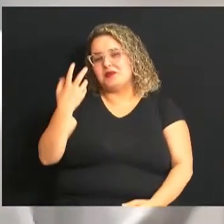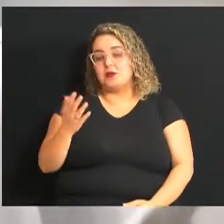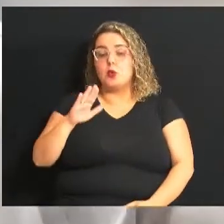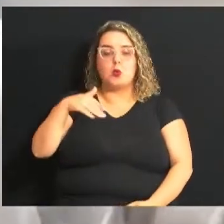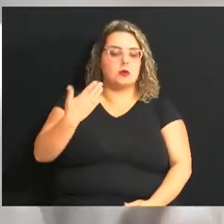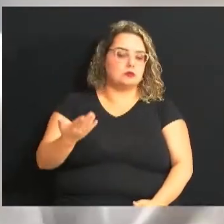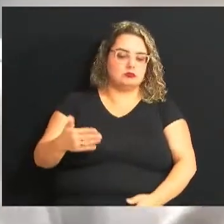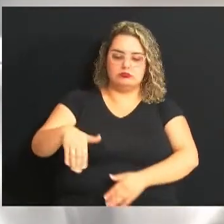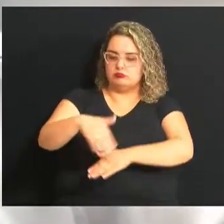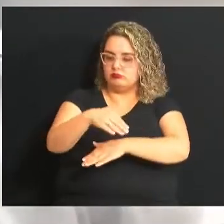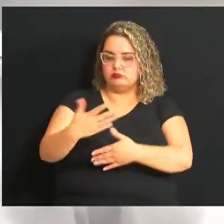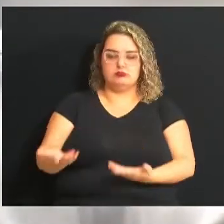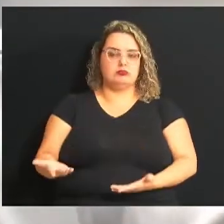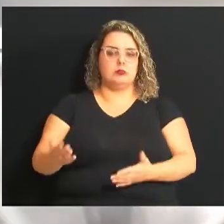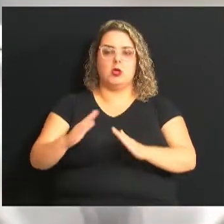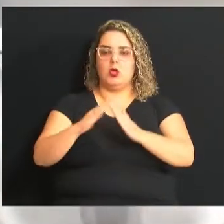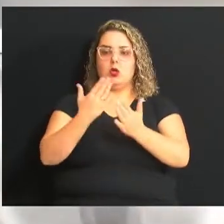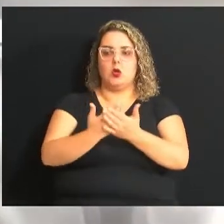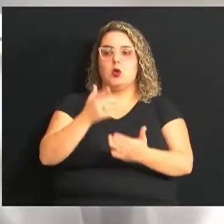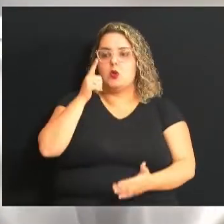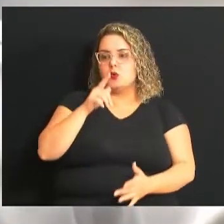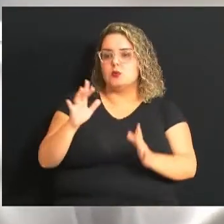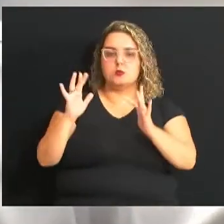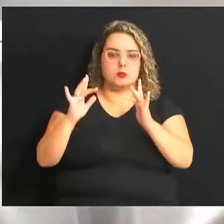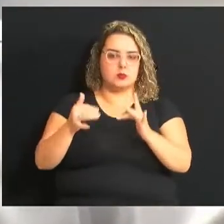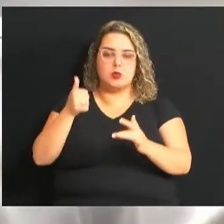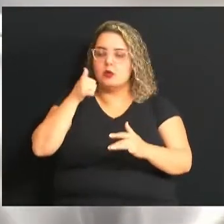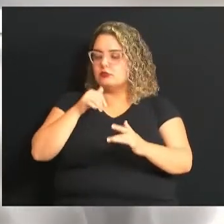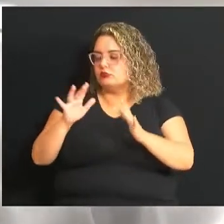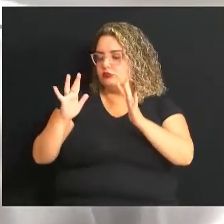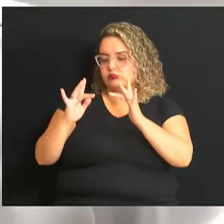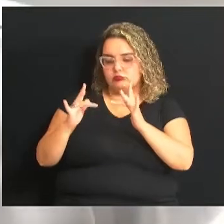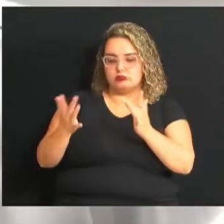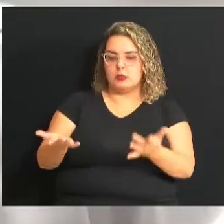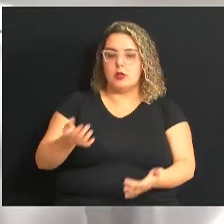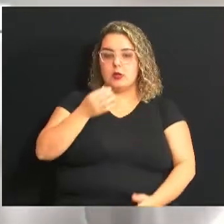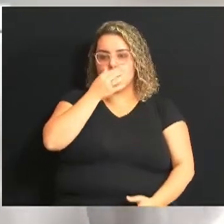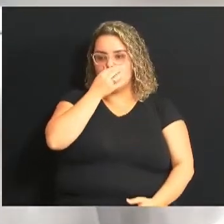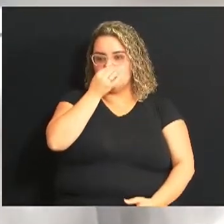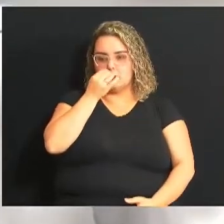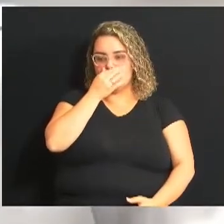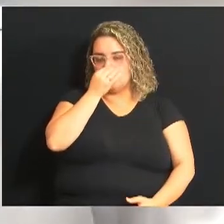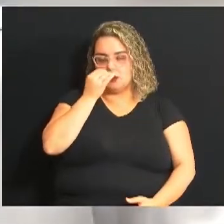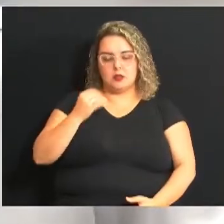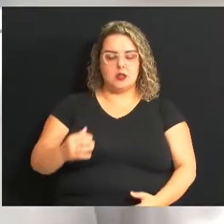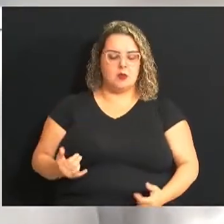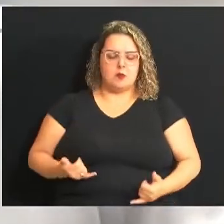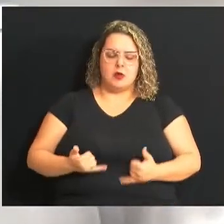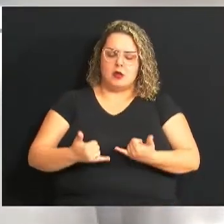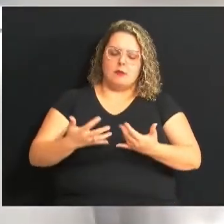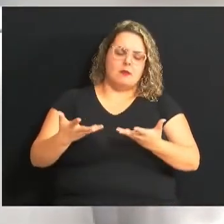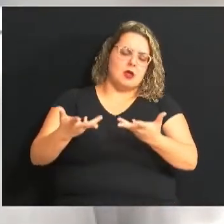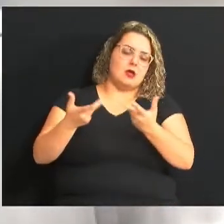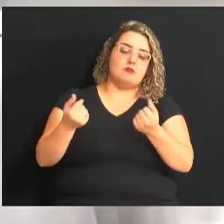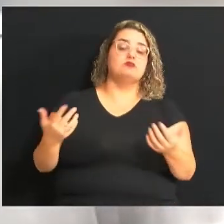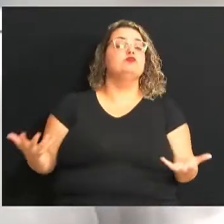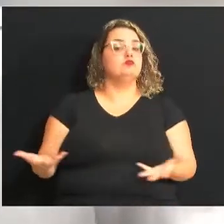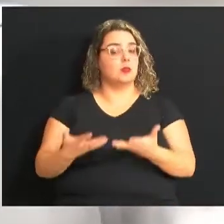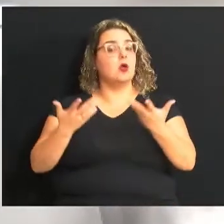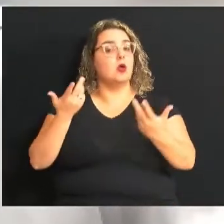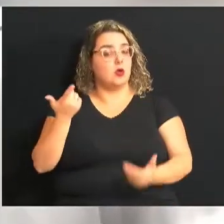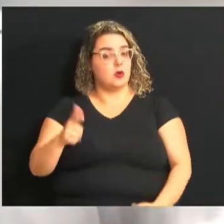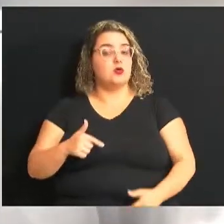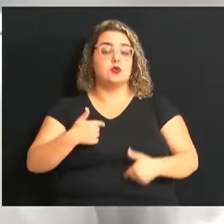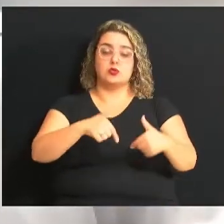rua, ele vai para a escola e consegue uma namorada ou um namorado, é uma energia fantástica. Isso nos estimula a continuar